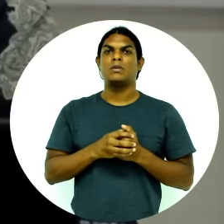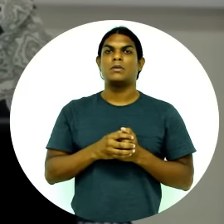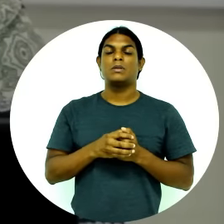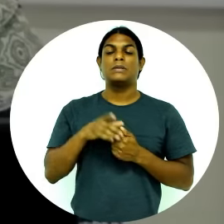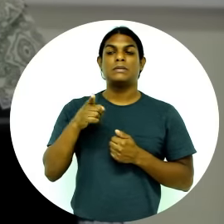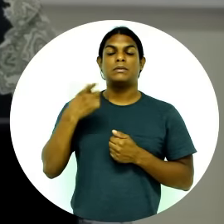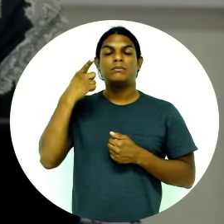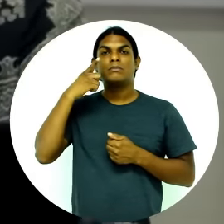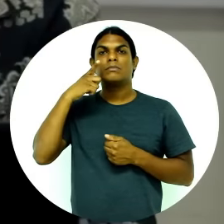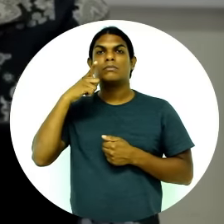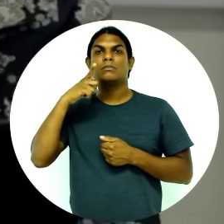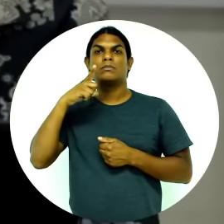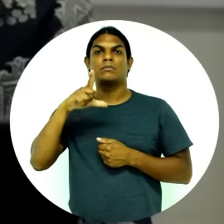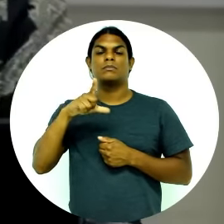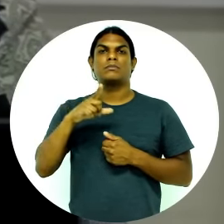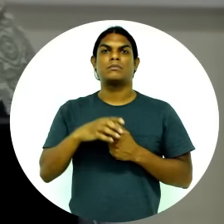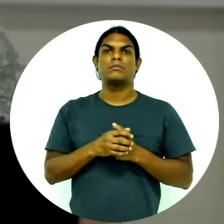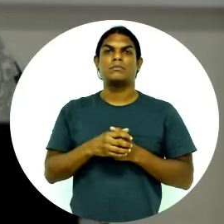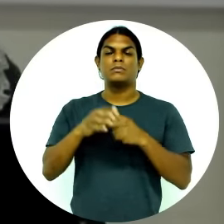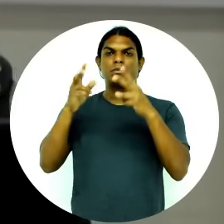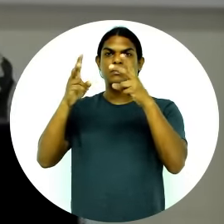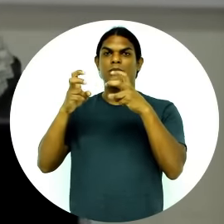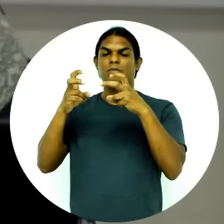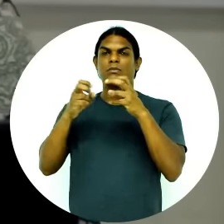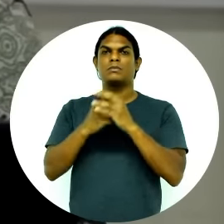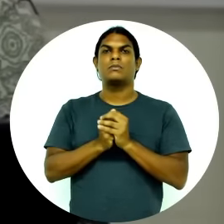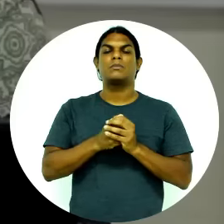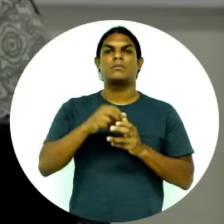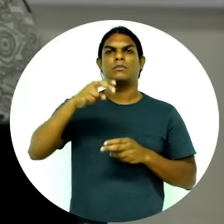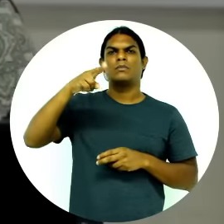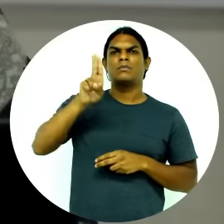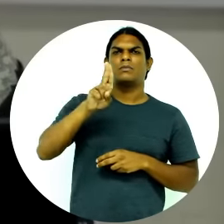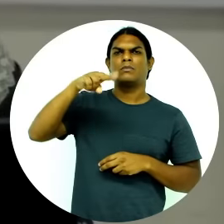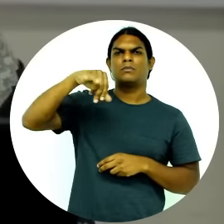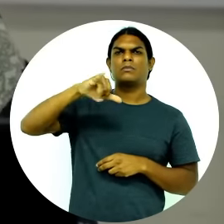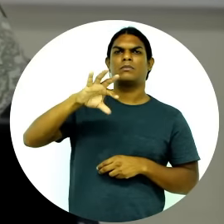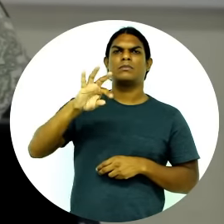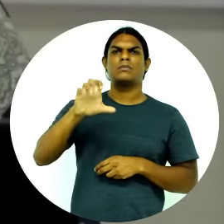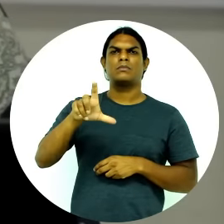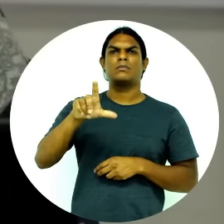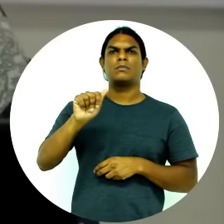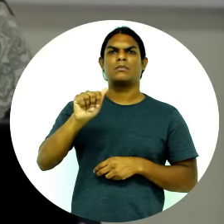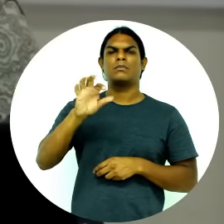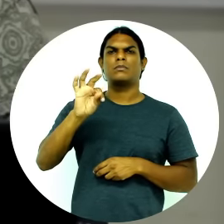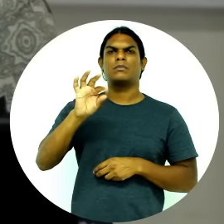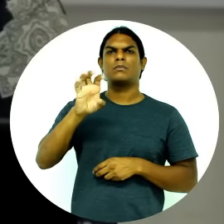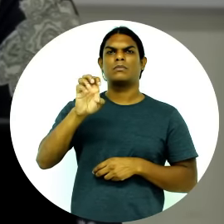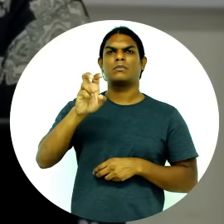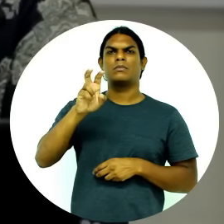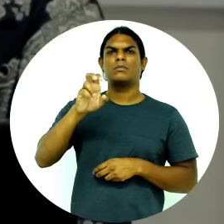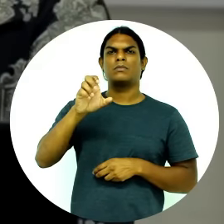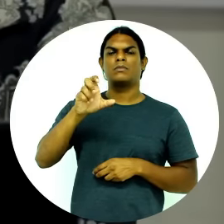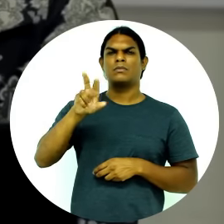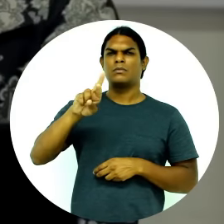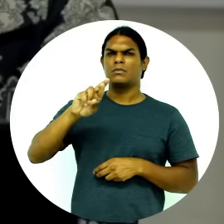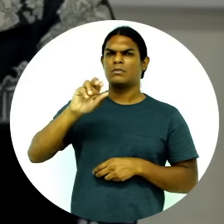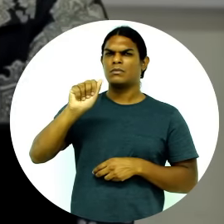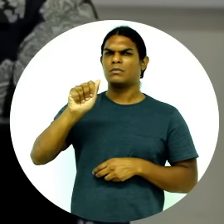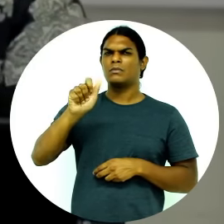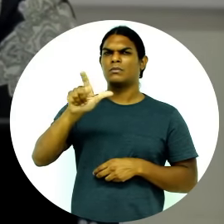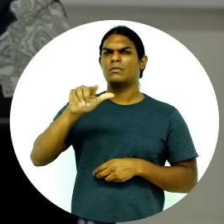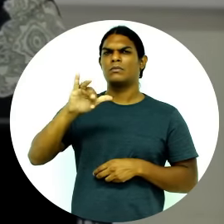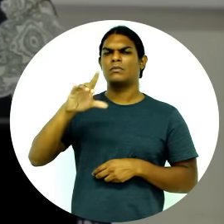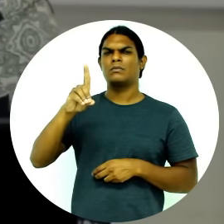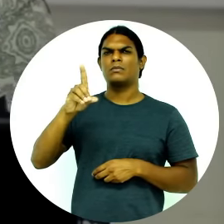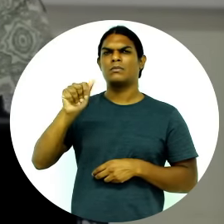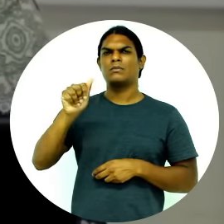defeitos que são próprios do observador ou avaliador. Ou seja, esse avaliador, ele não vai